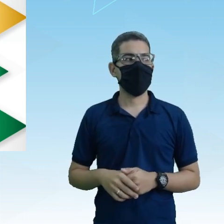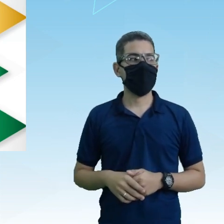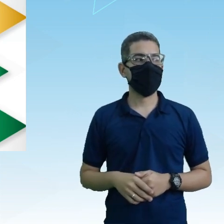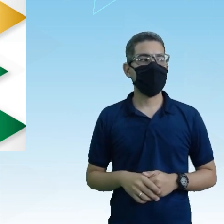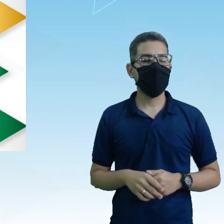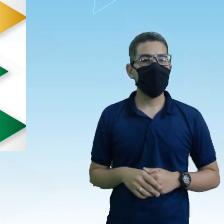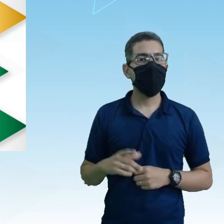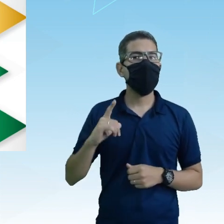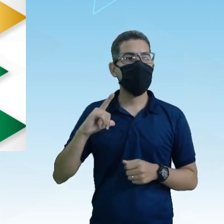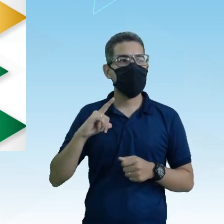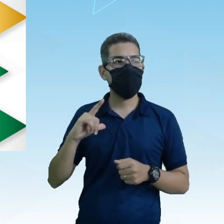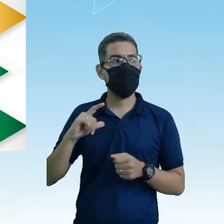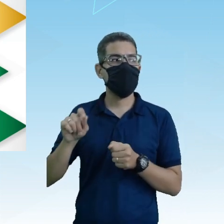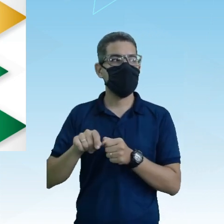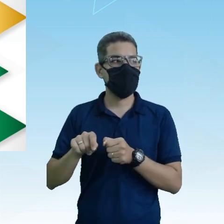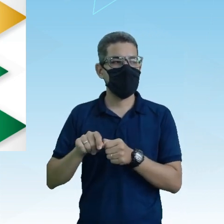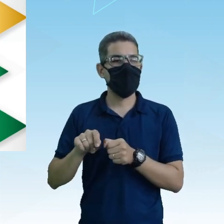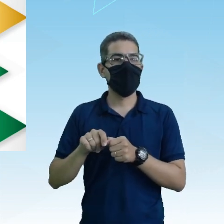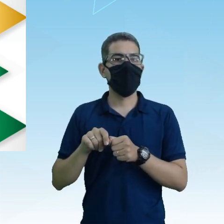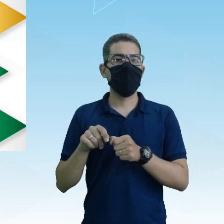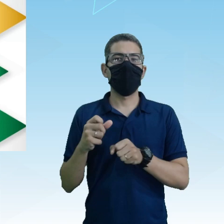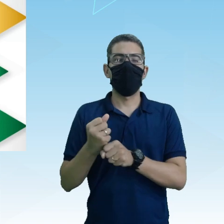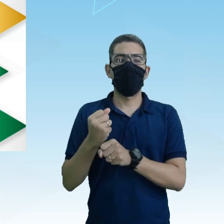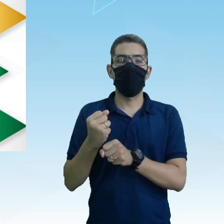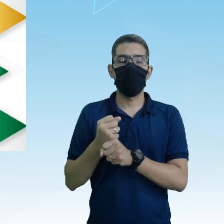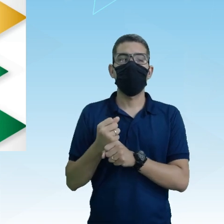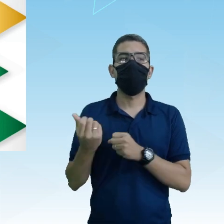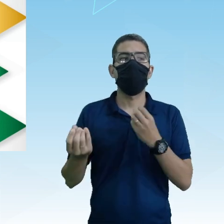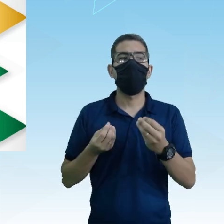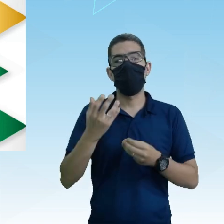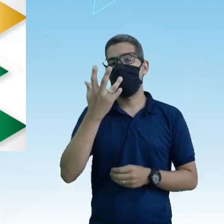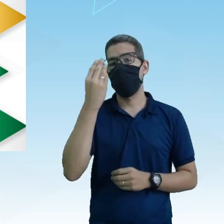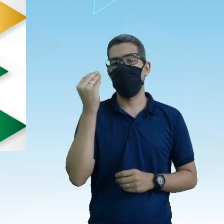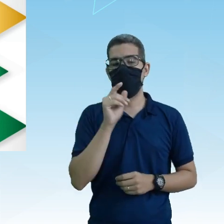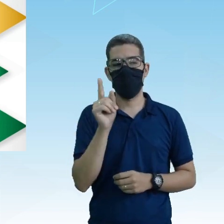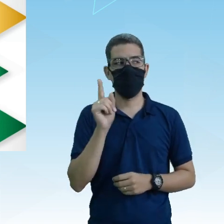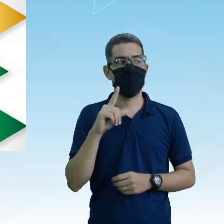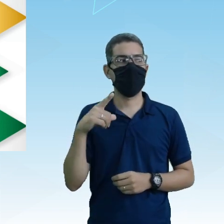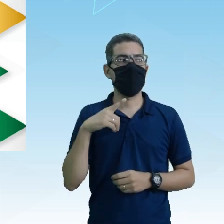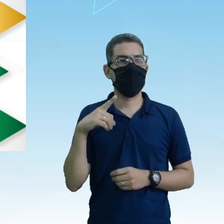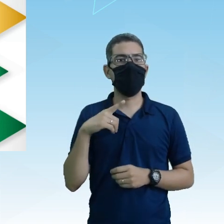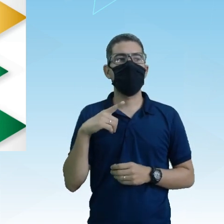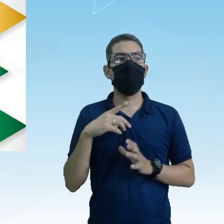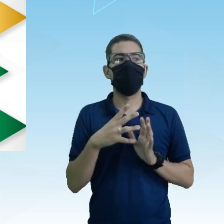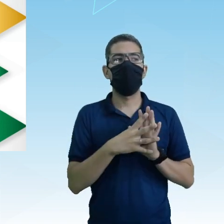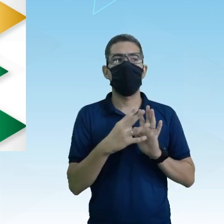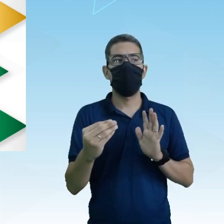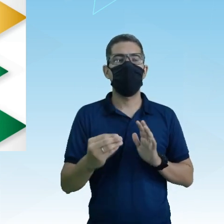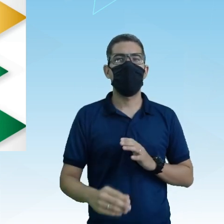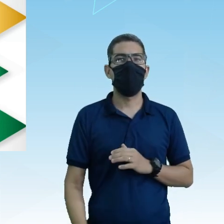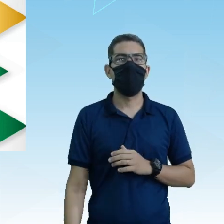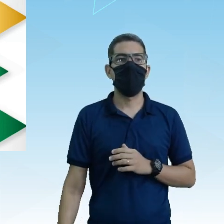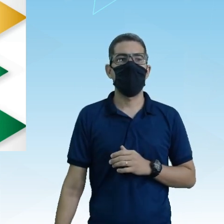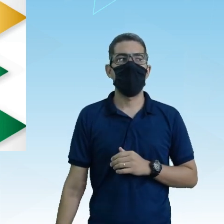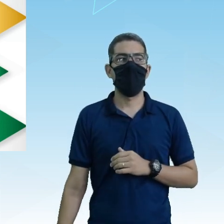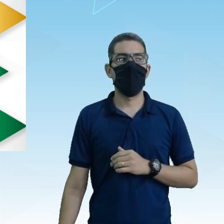aqui das construções que a gente pode fazer, tá? Não esquece, por favor, essa referência. Deixa eu voltar aqui um pouquinho.